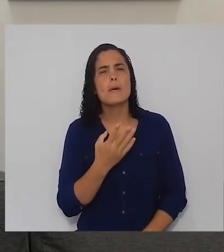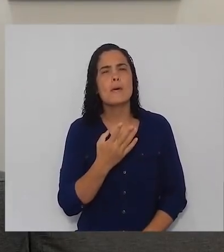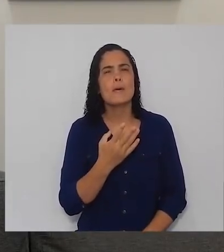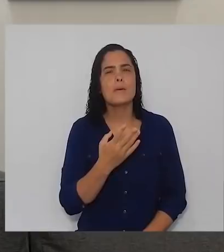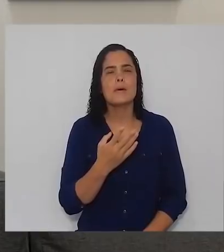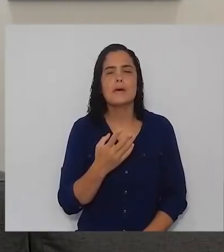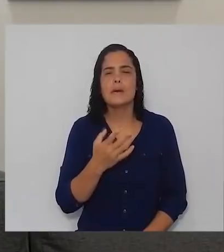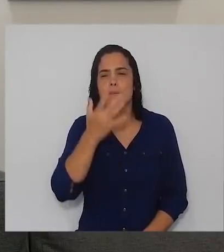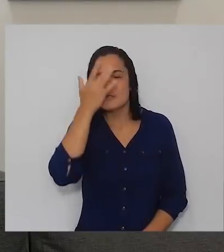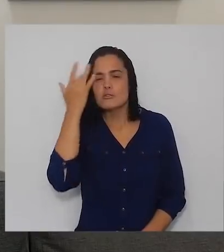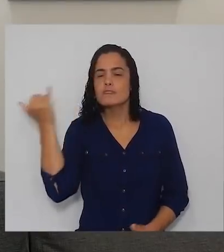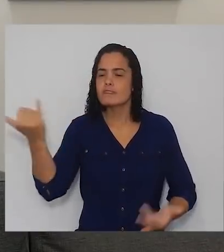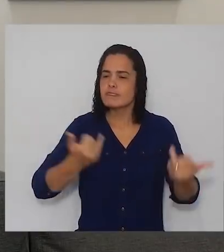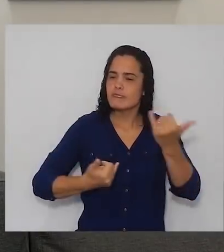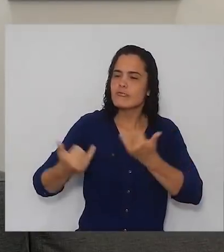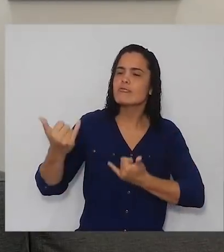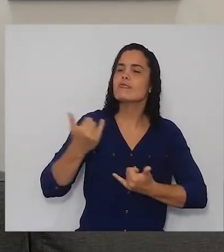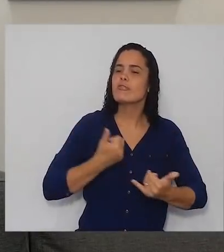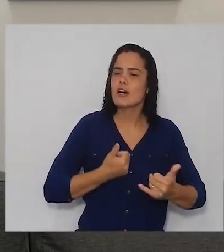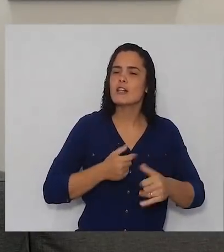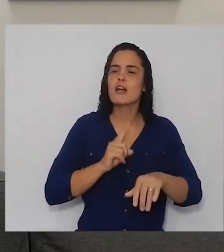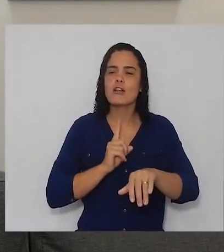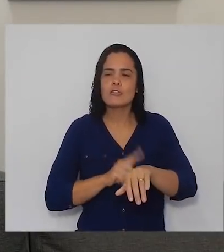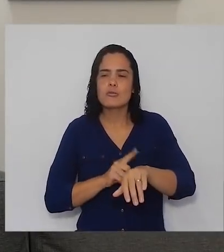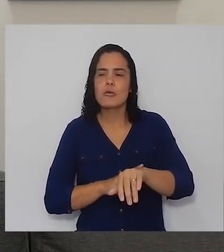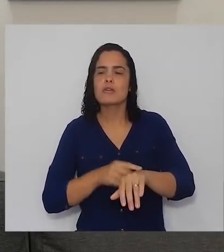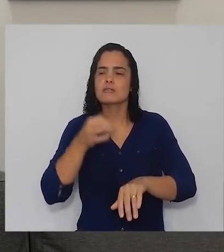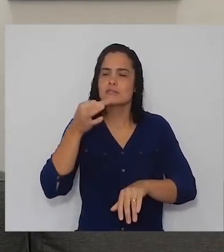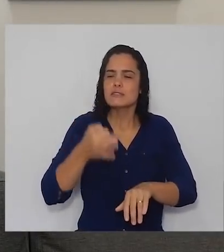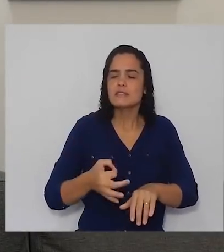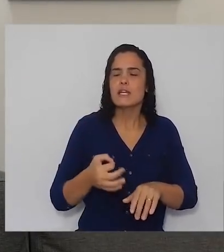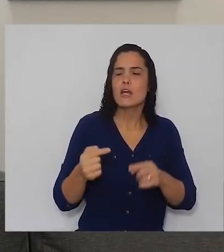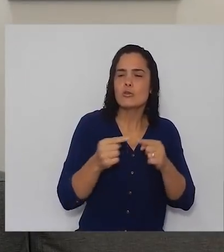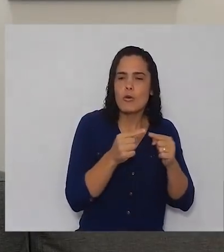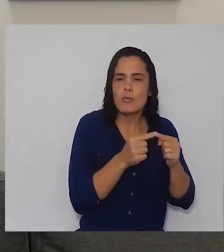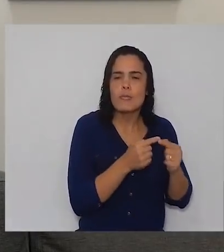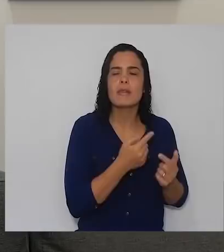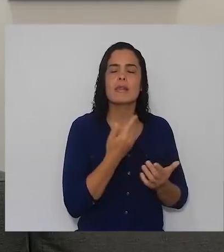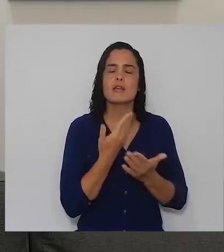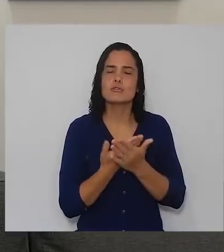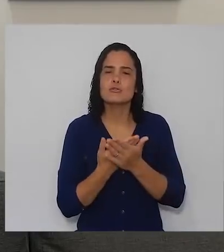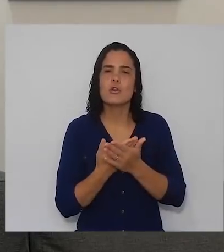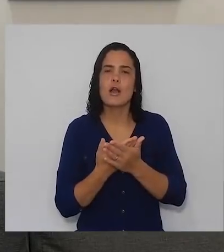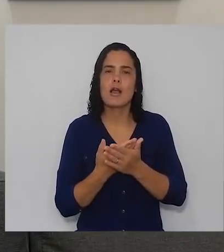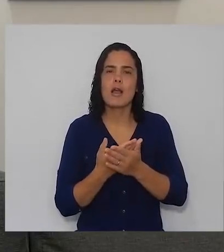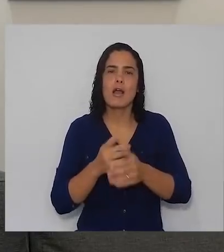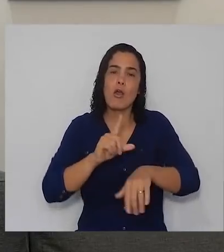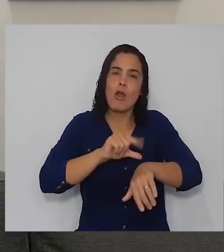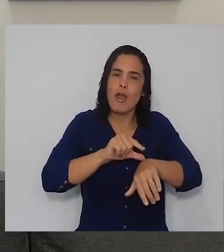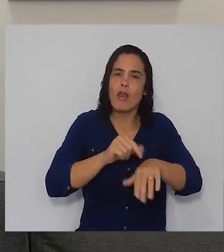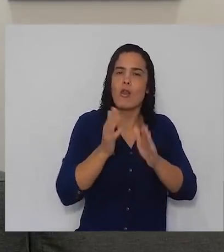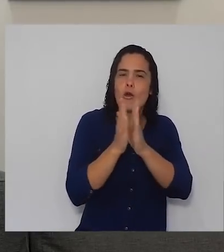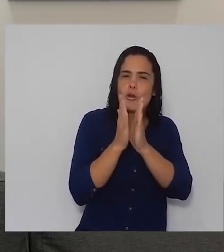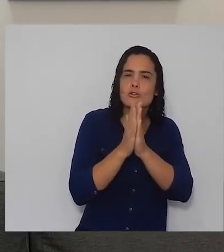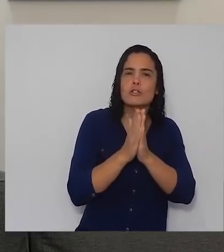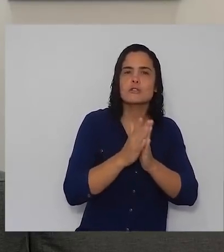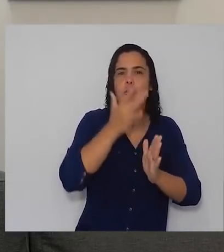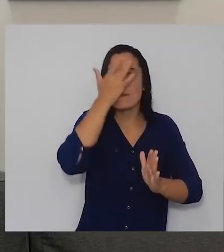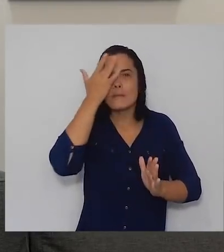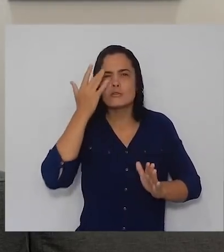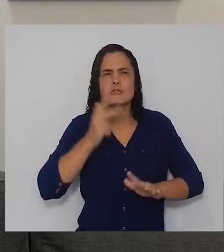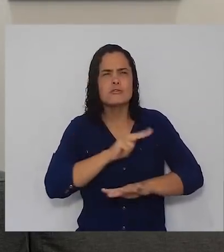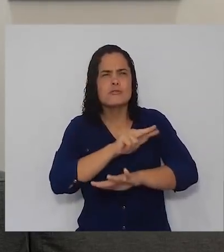e falar de relógios de oração em vários ministérios de nossa igreja, em várias ações de gente